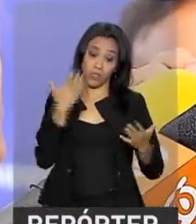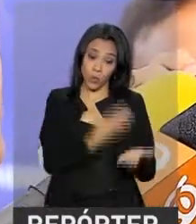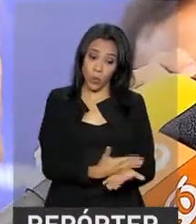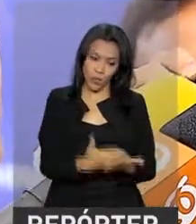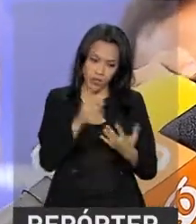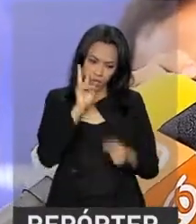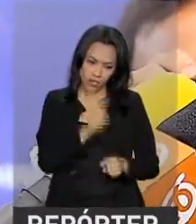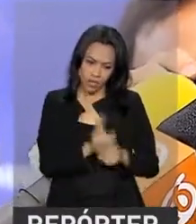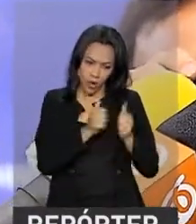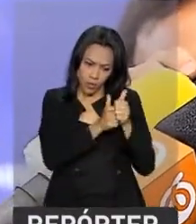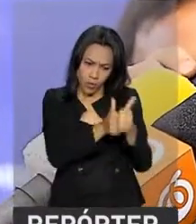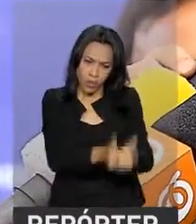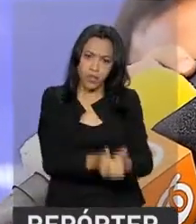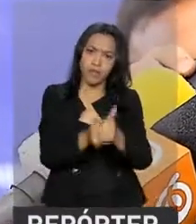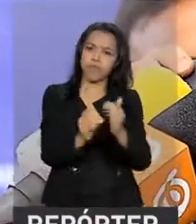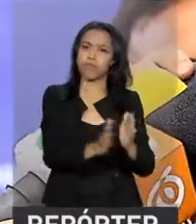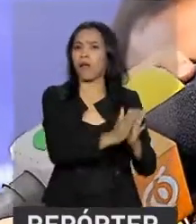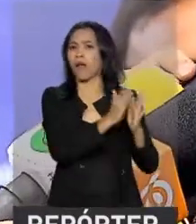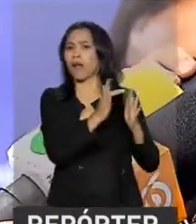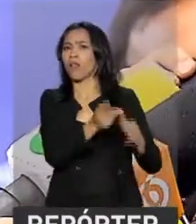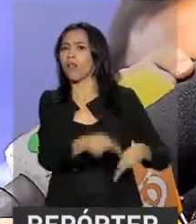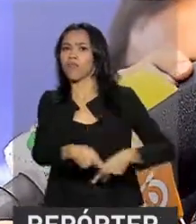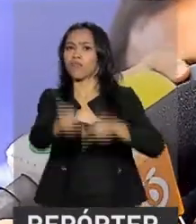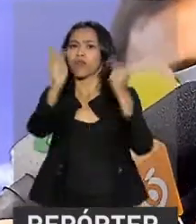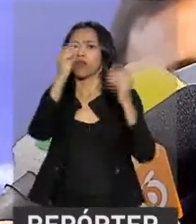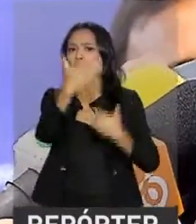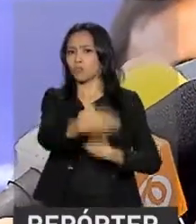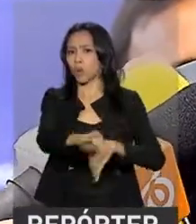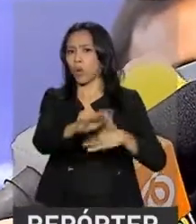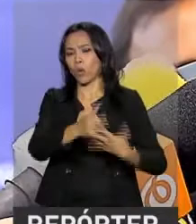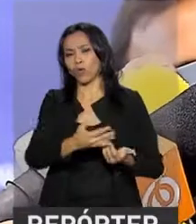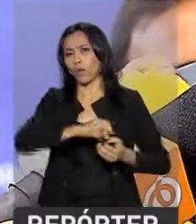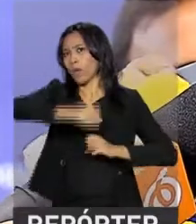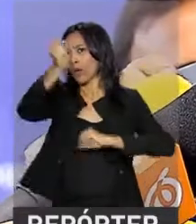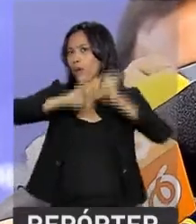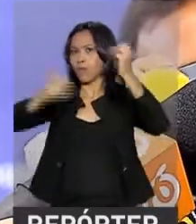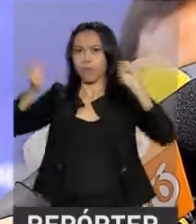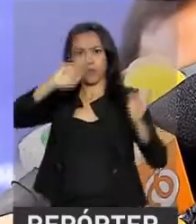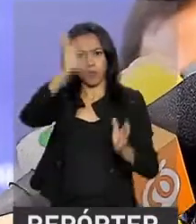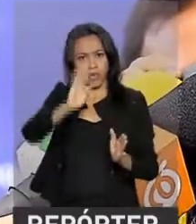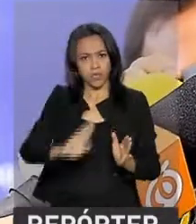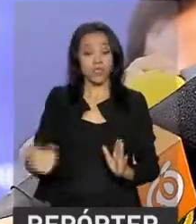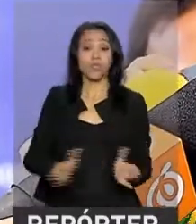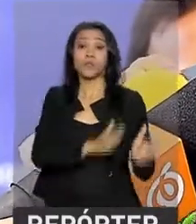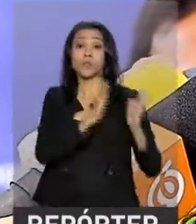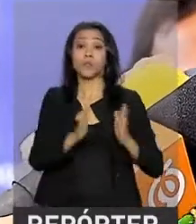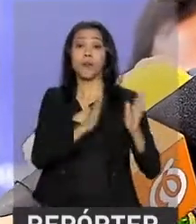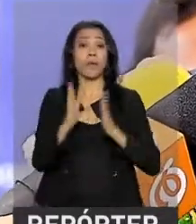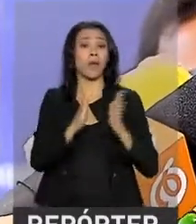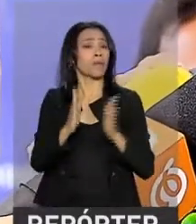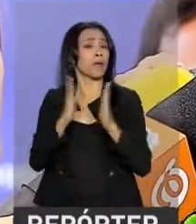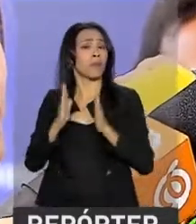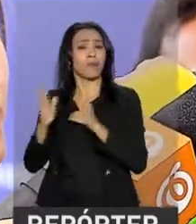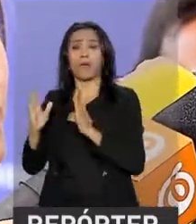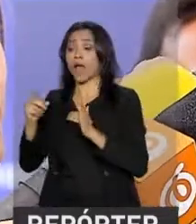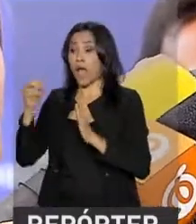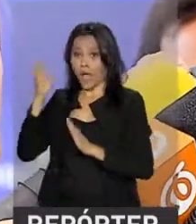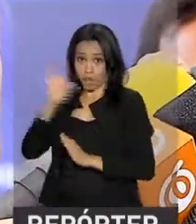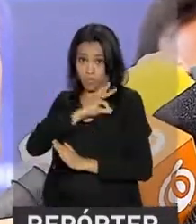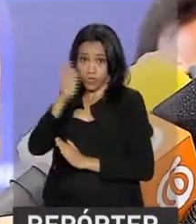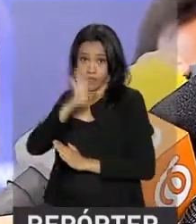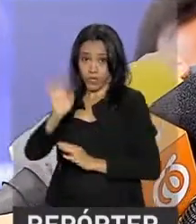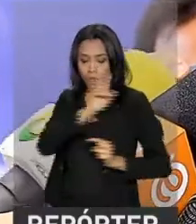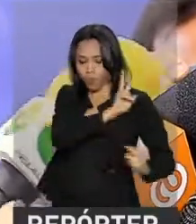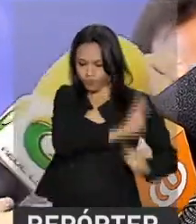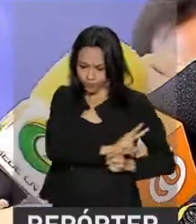acompanhamento é de transporte logística da gráfica a polícia federal acompanha todas as etapas é com o